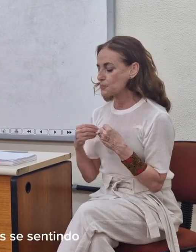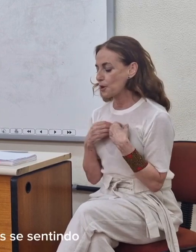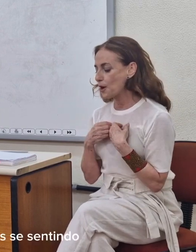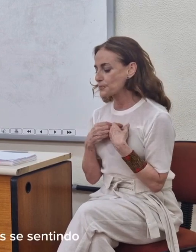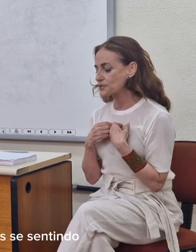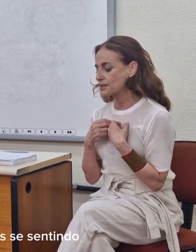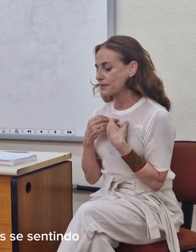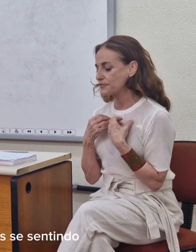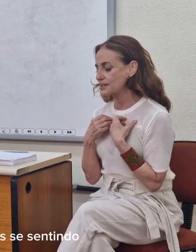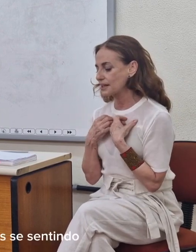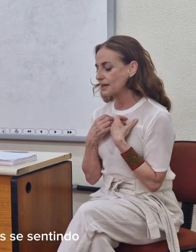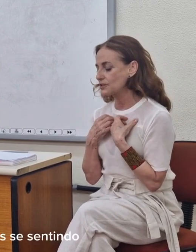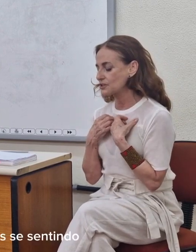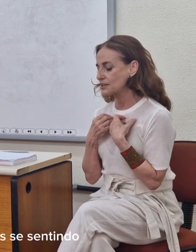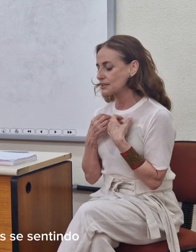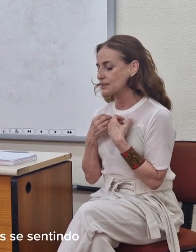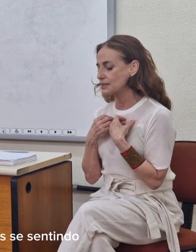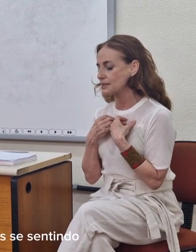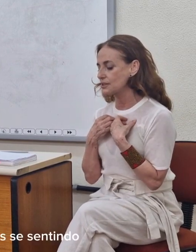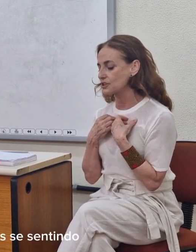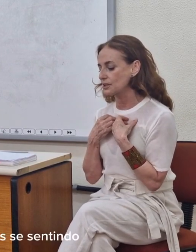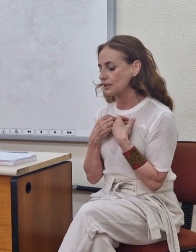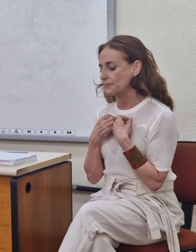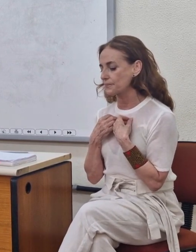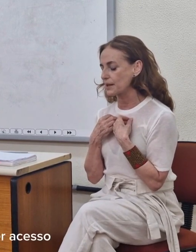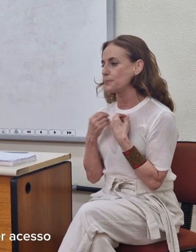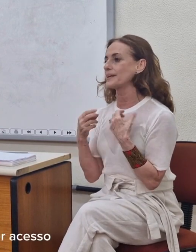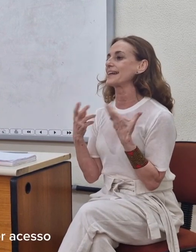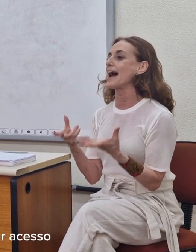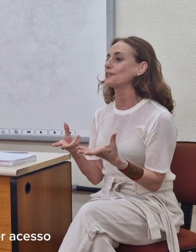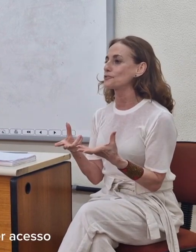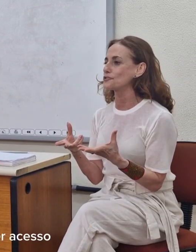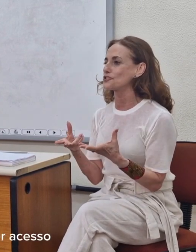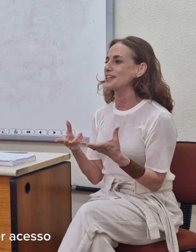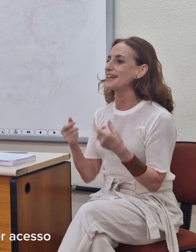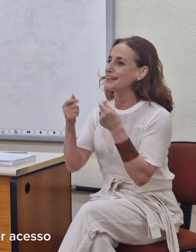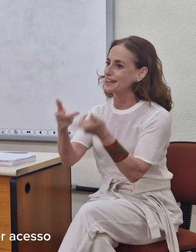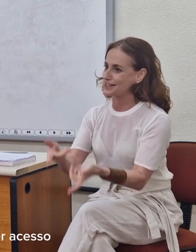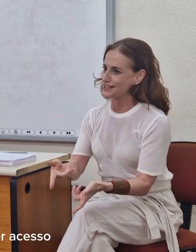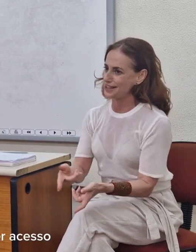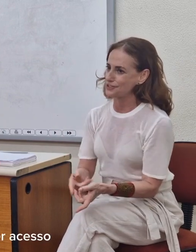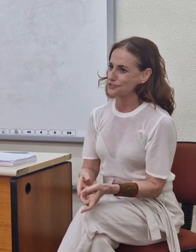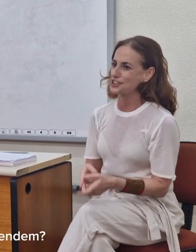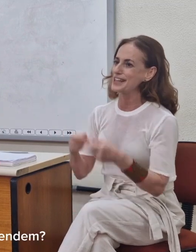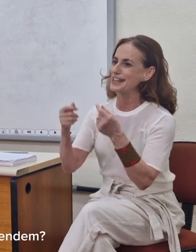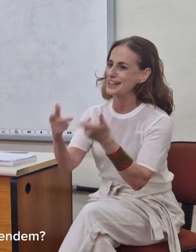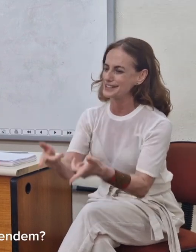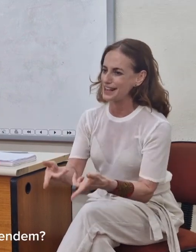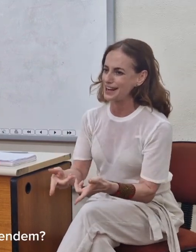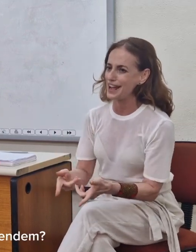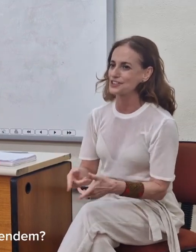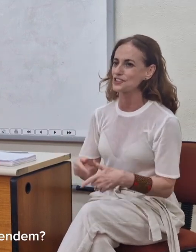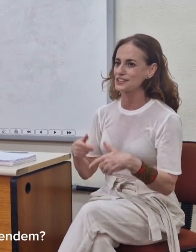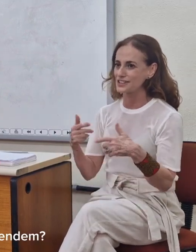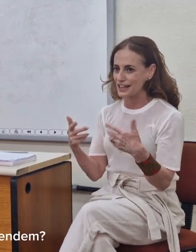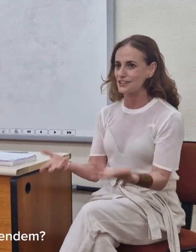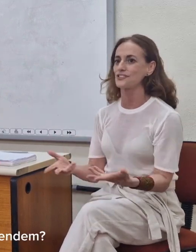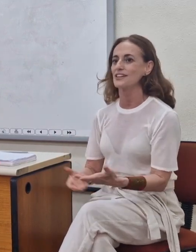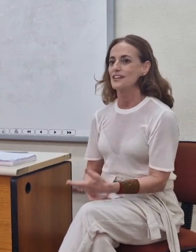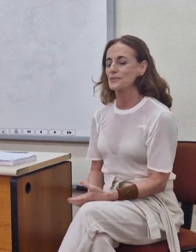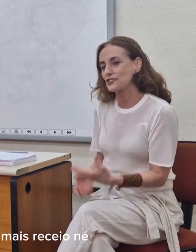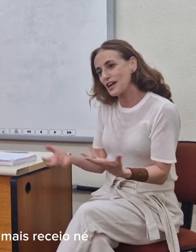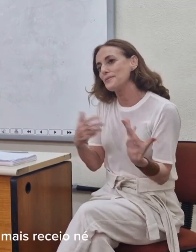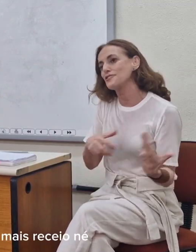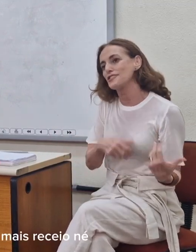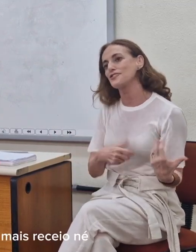é que os próprios deficientes se sentem empoderados de querer acesso, de querer estar lá, de se